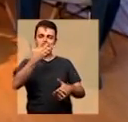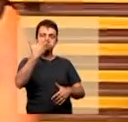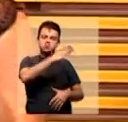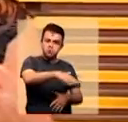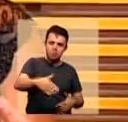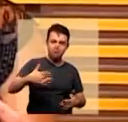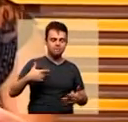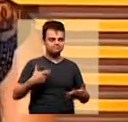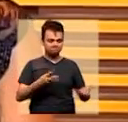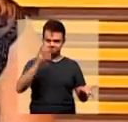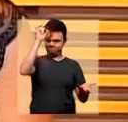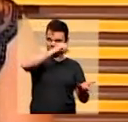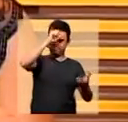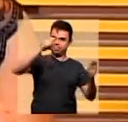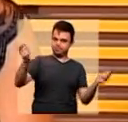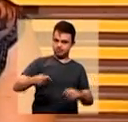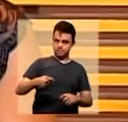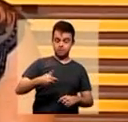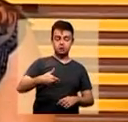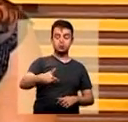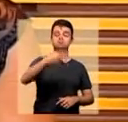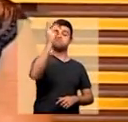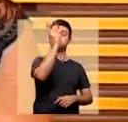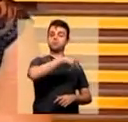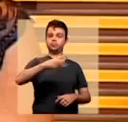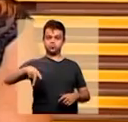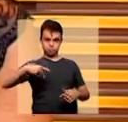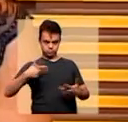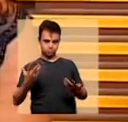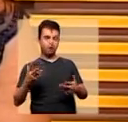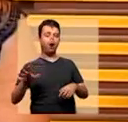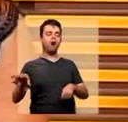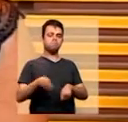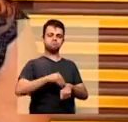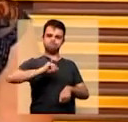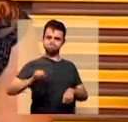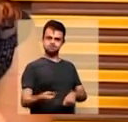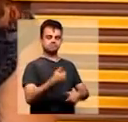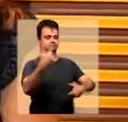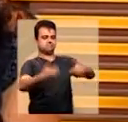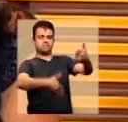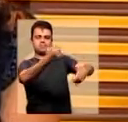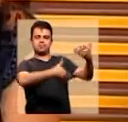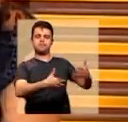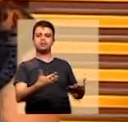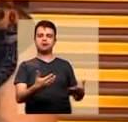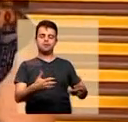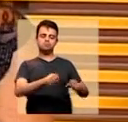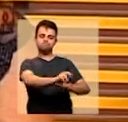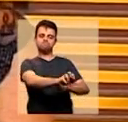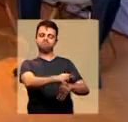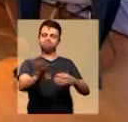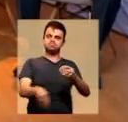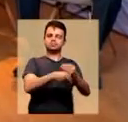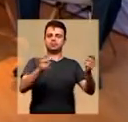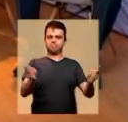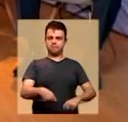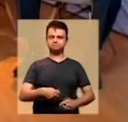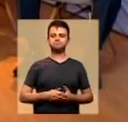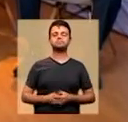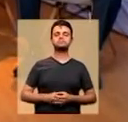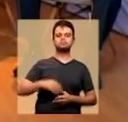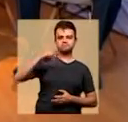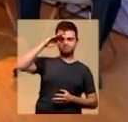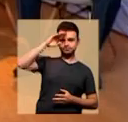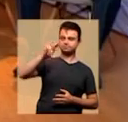daquele tema. Quando ele volta, o professor tem um gancho para tratar dessa questão do trânsito dentro do ensino formal. Cabo Herbert, e